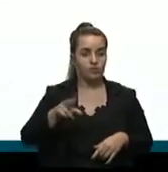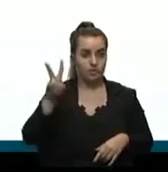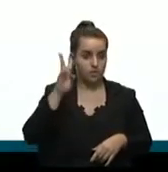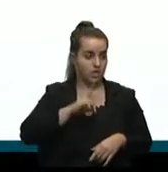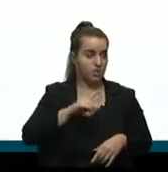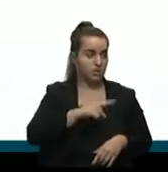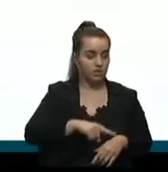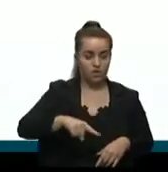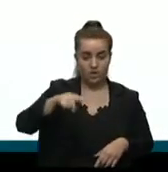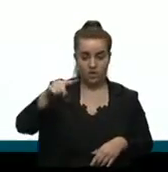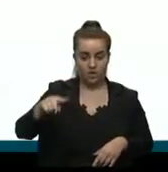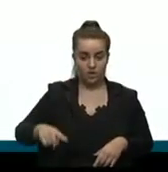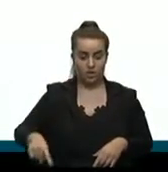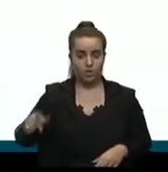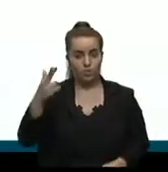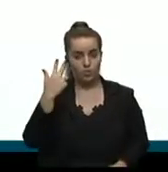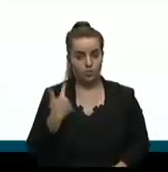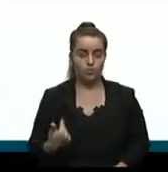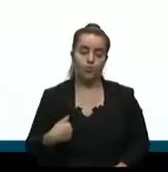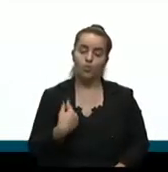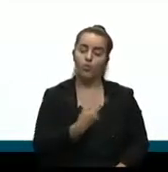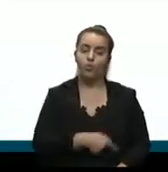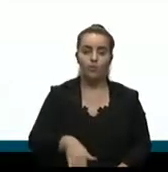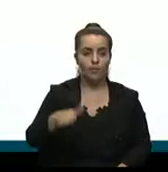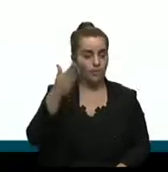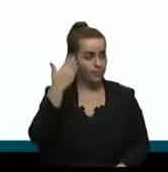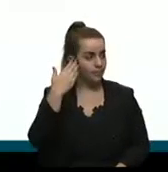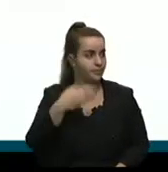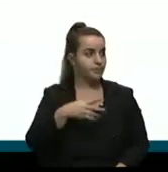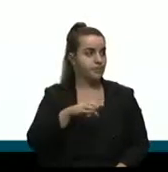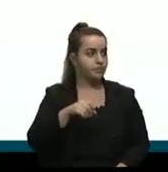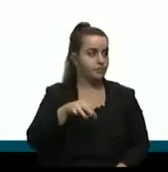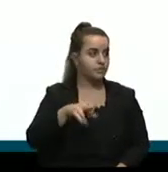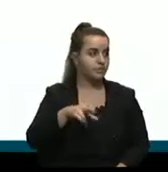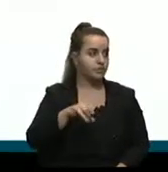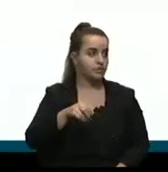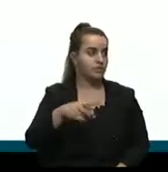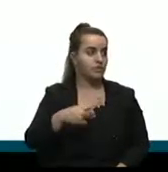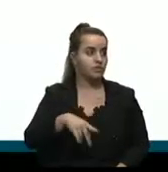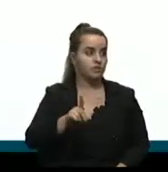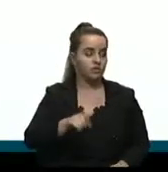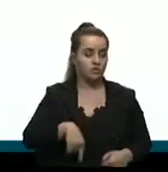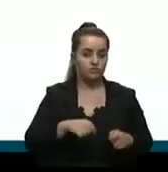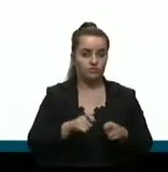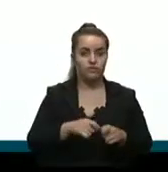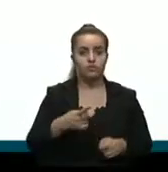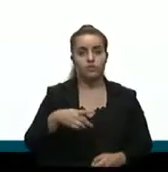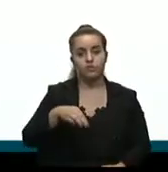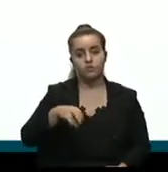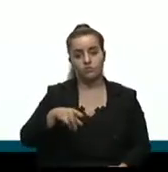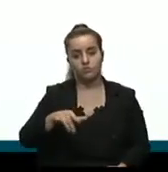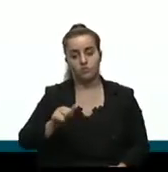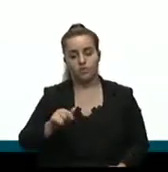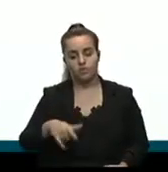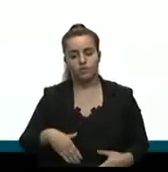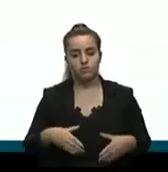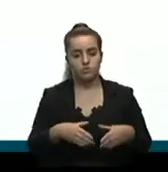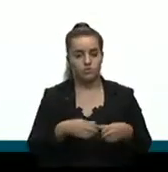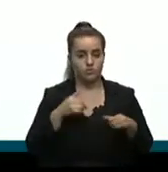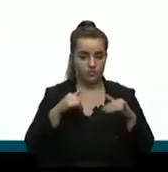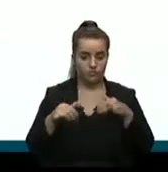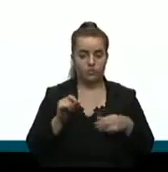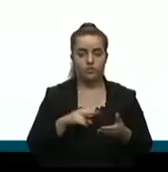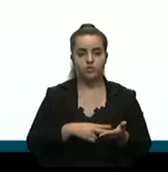da curva normal, temos que o centro da curva normal é determinado pela média do seu conjunto de dados, ou